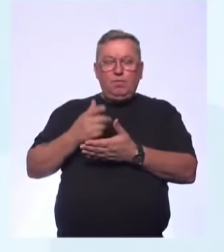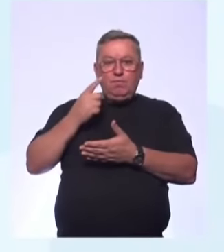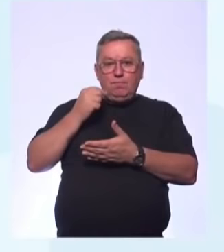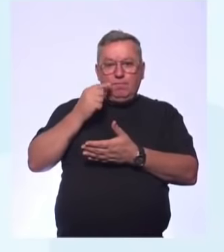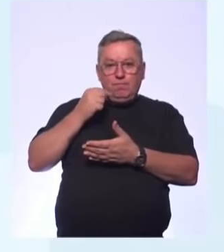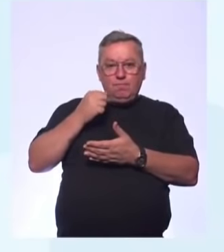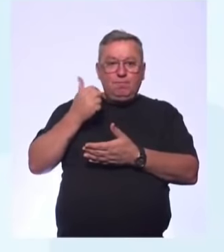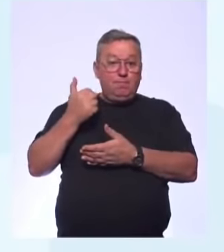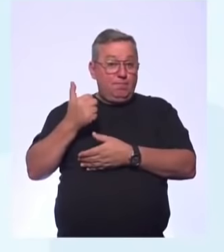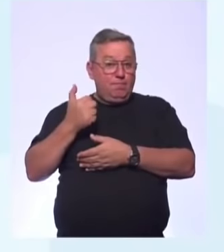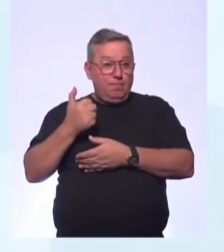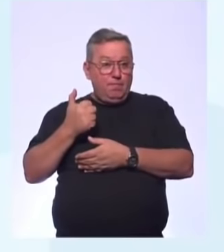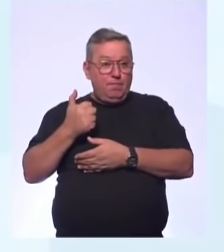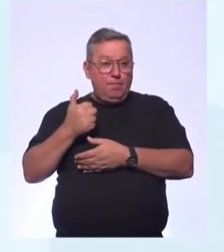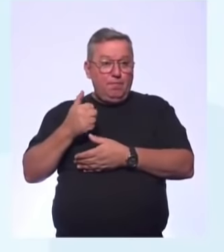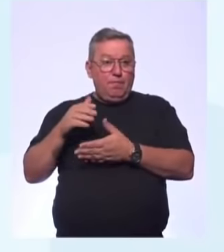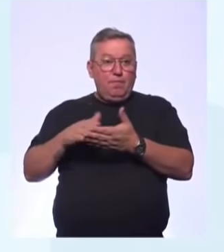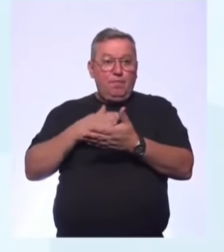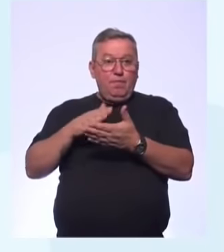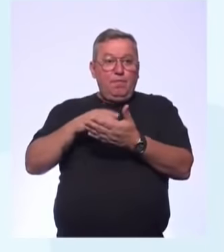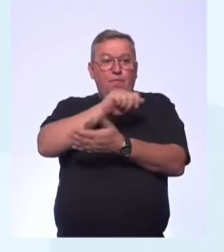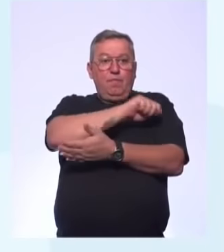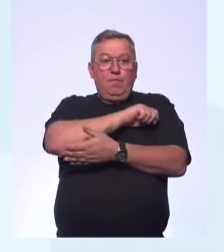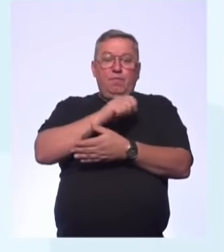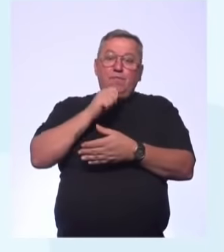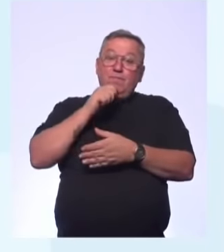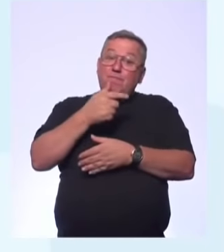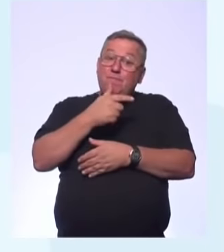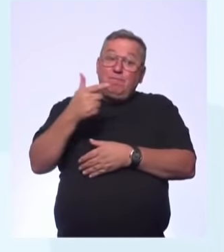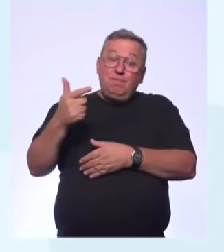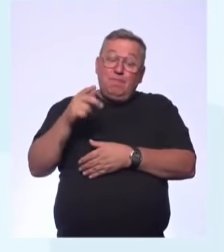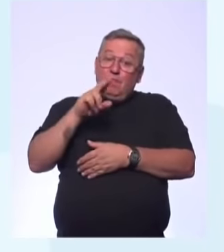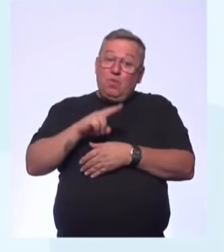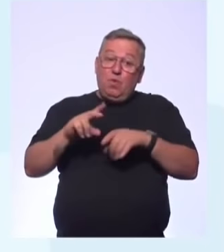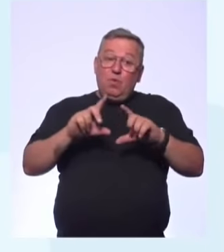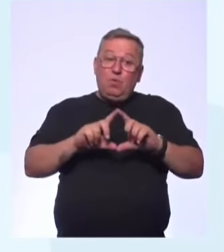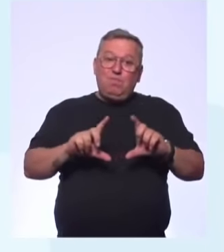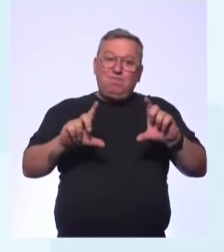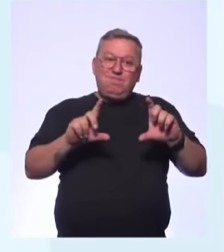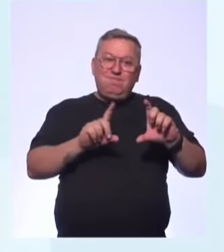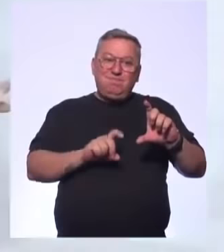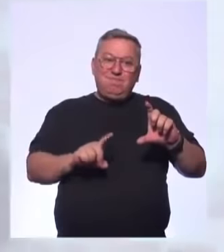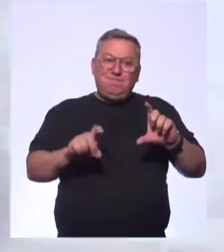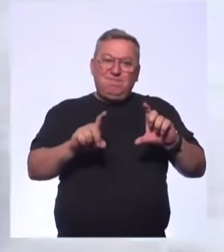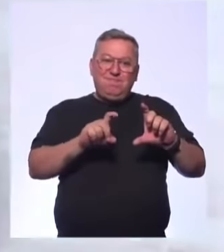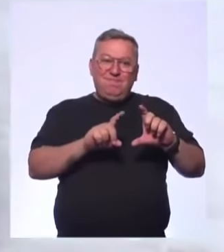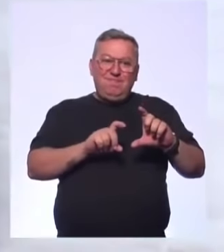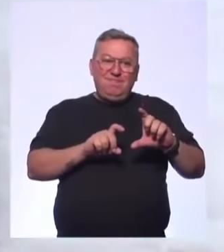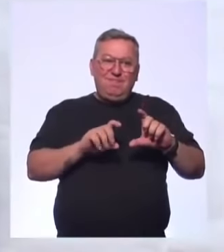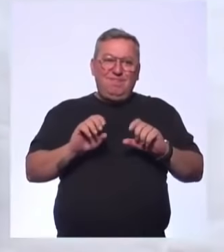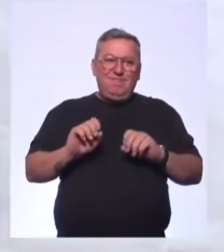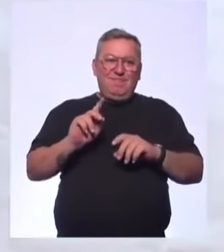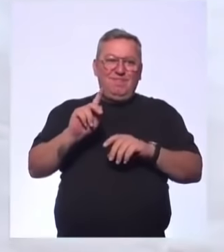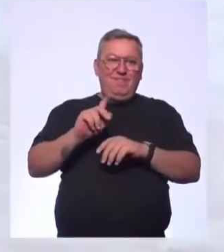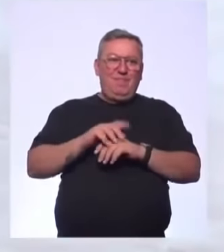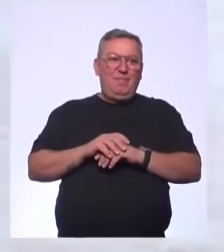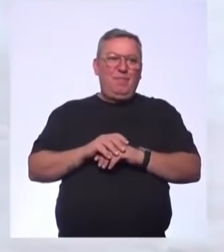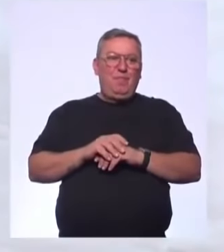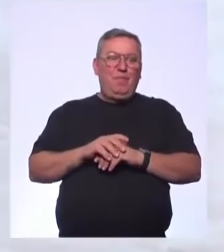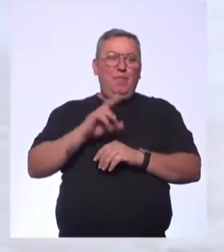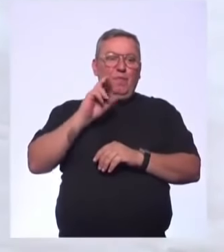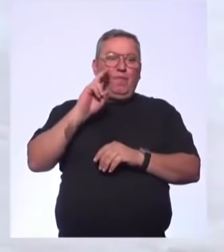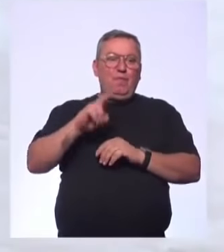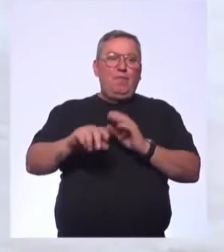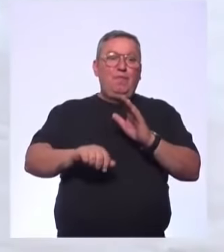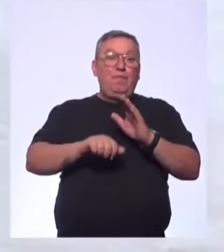uma caneta, um lápis. e o caderno do aluno que nós não temos, né? Então, você usa o QR Code. Sim, Ok, claro. gente? Então, vamos lá para a